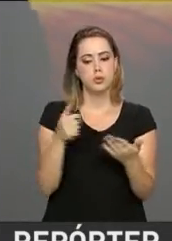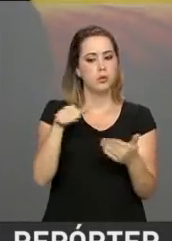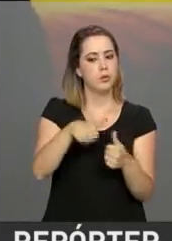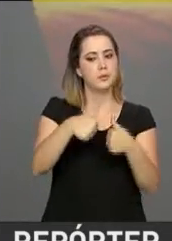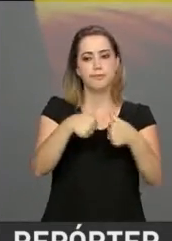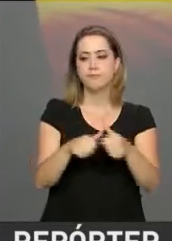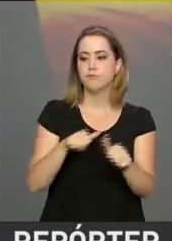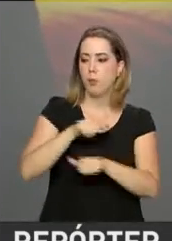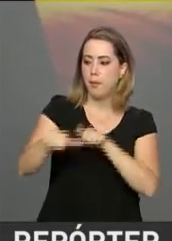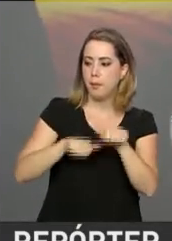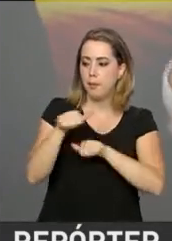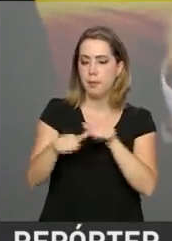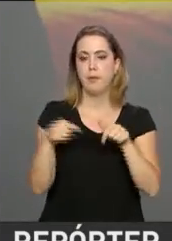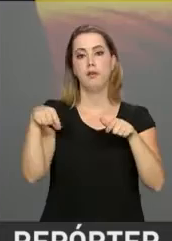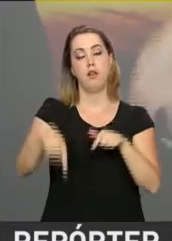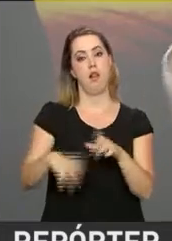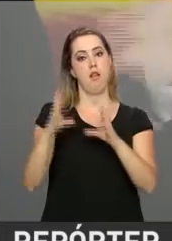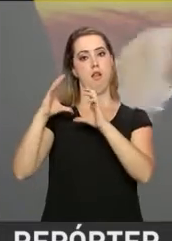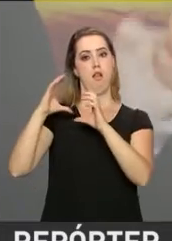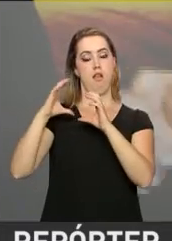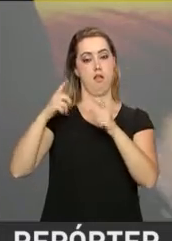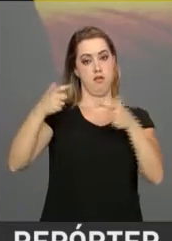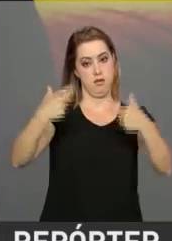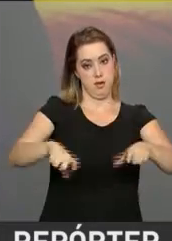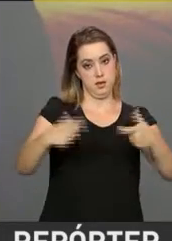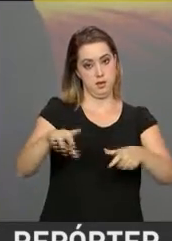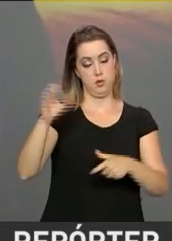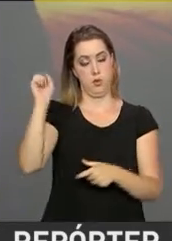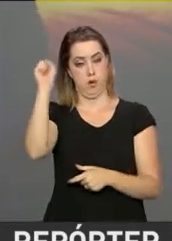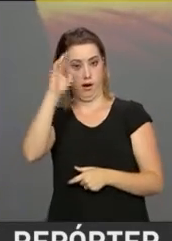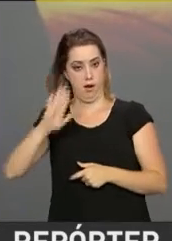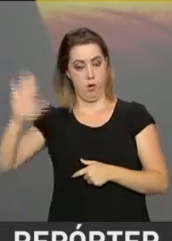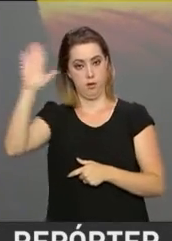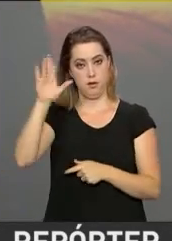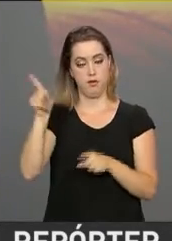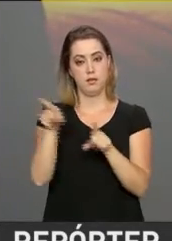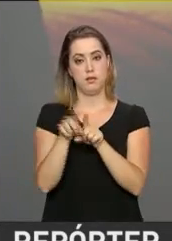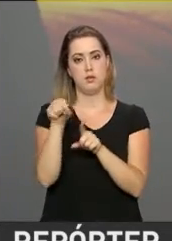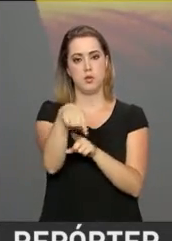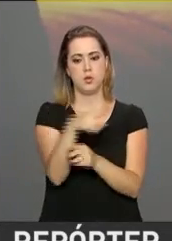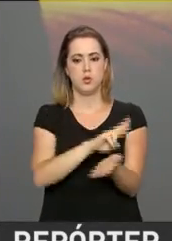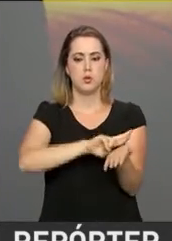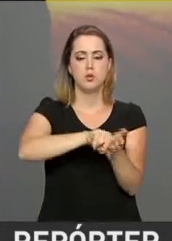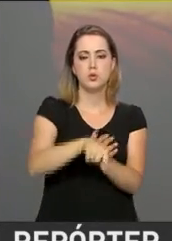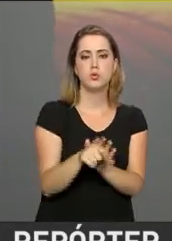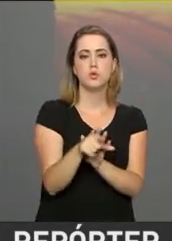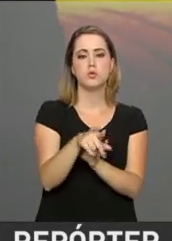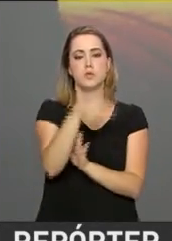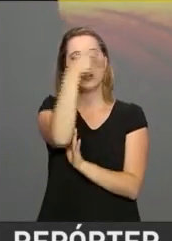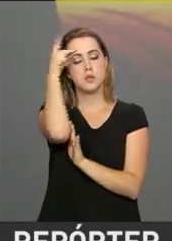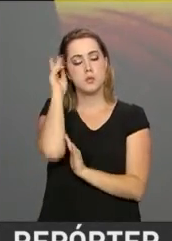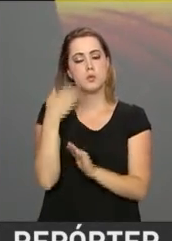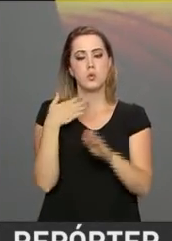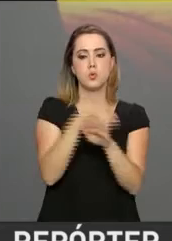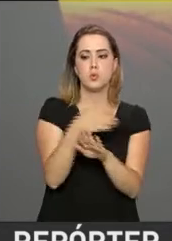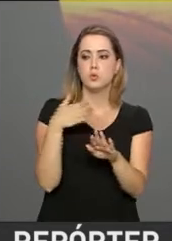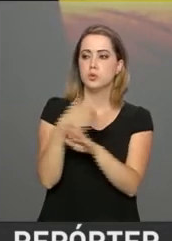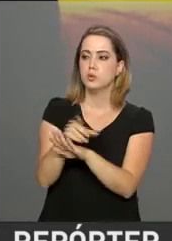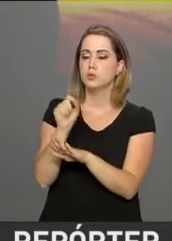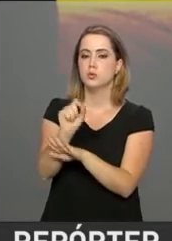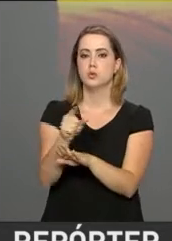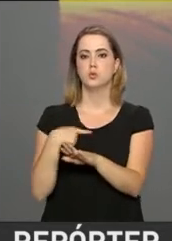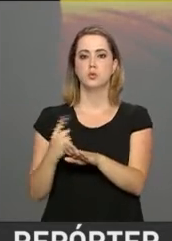está sendo distribuído vai para a mão de muitas pessoas dessas pessoas à medida que começam a ganhar mais que participam do mercado